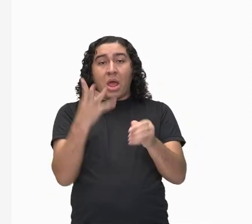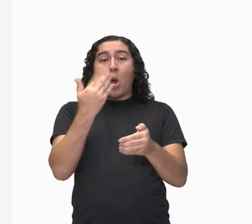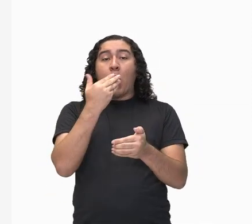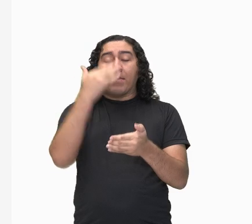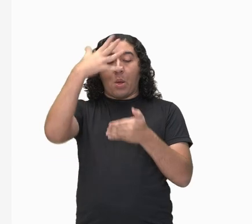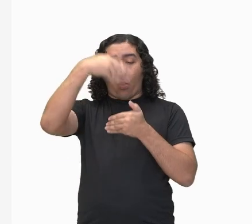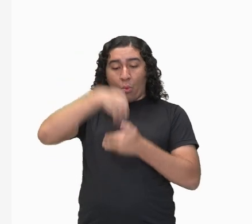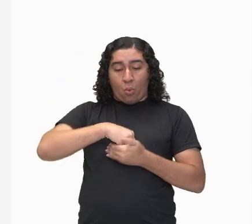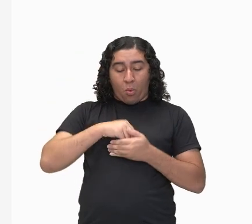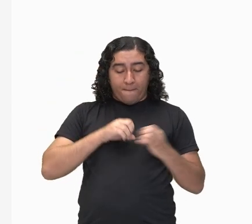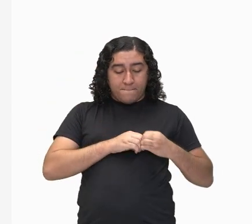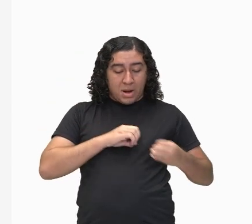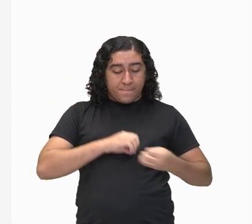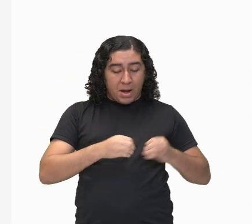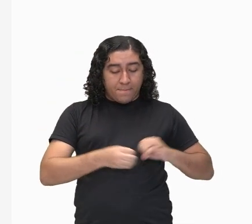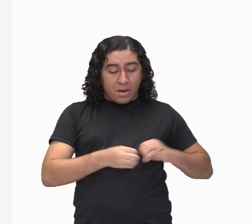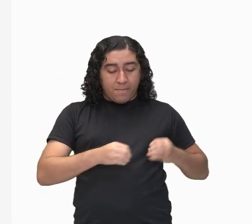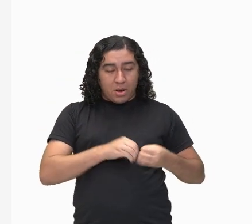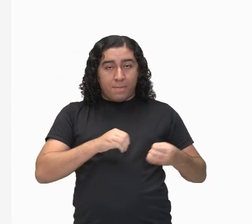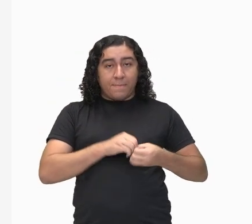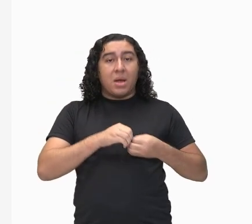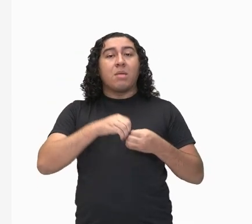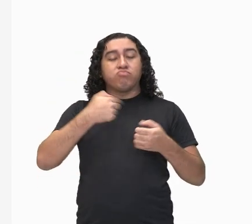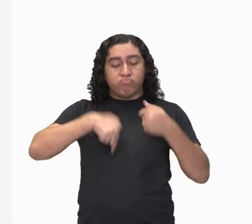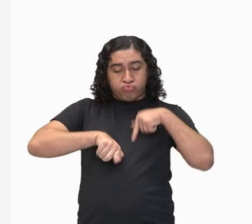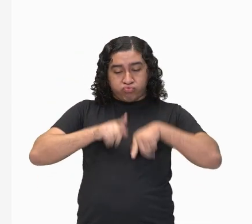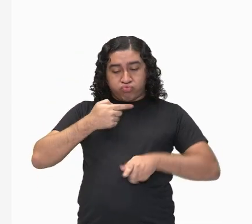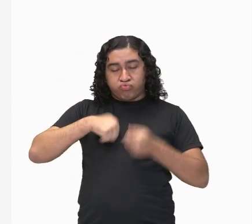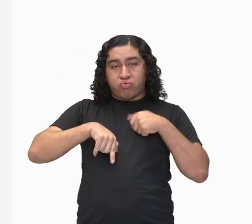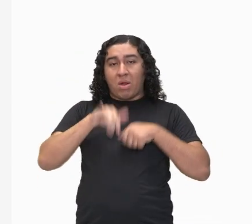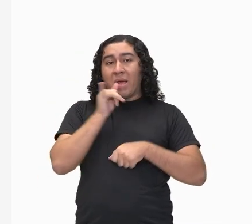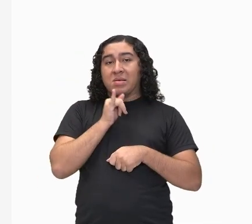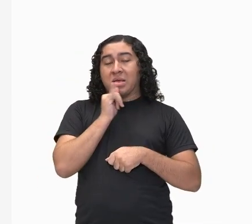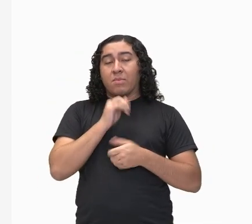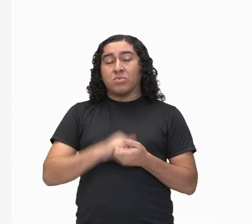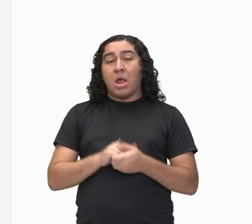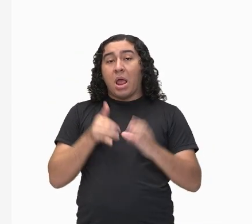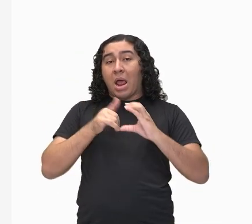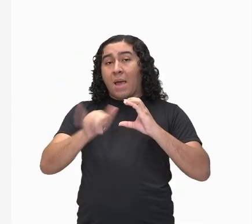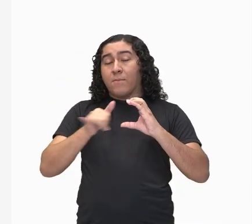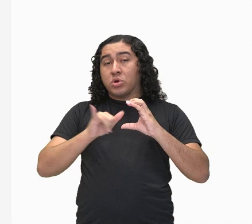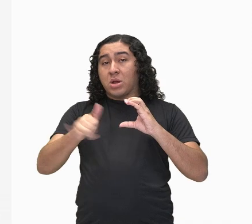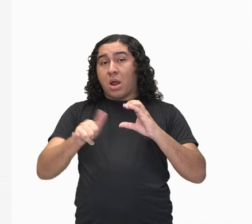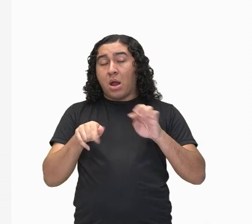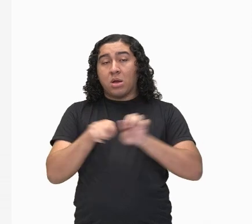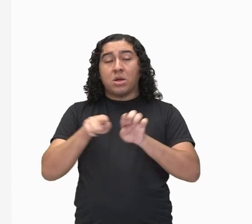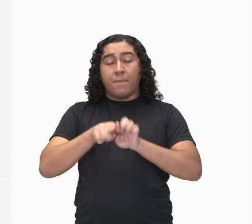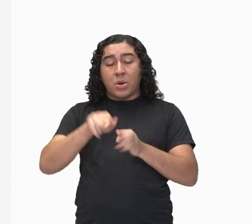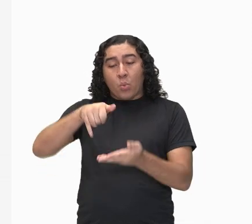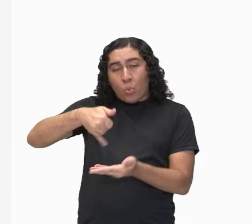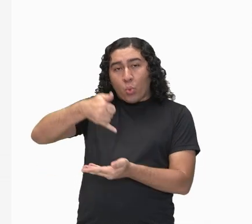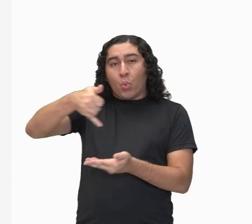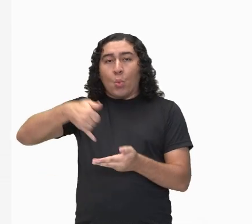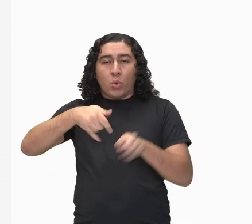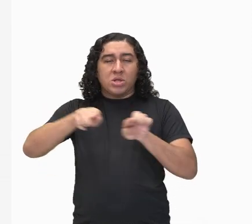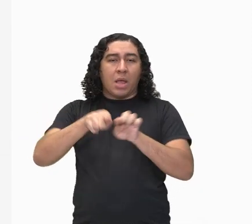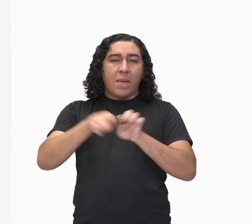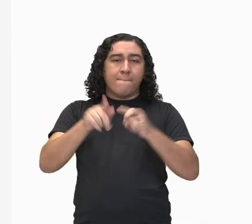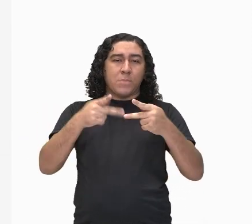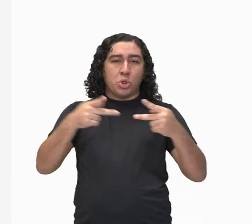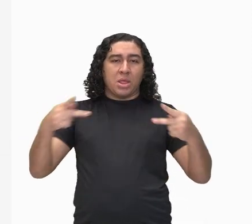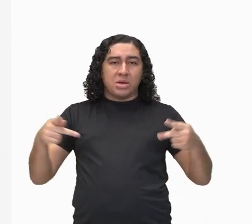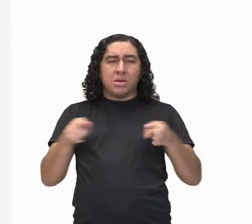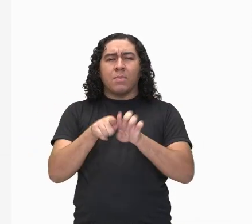do organismo. Moléculas como carboidratos, gorduras e proteínas. E onde é que a gente vai encontrar